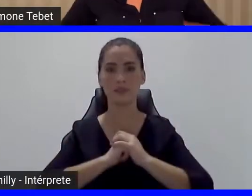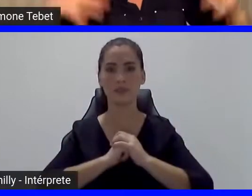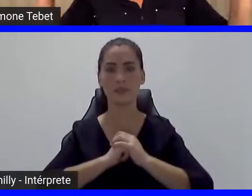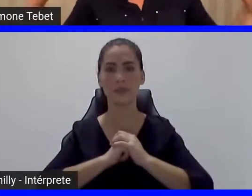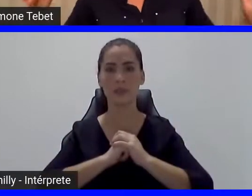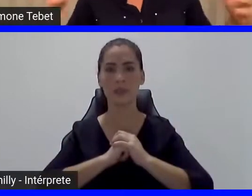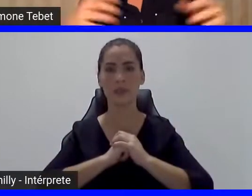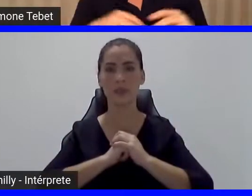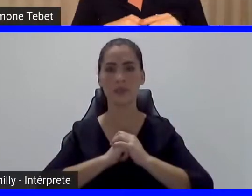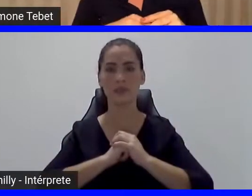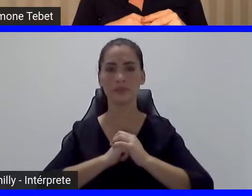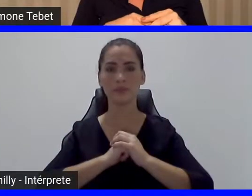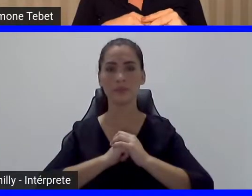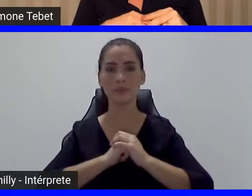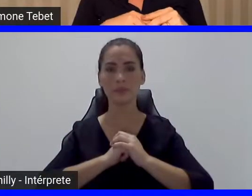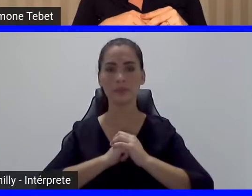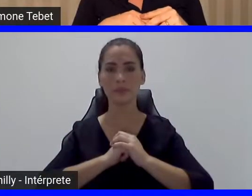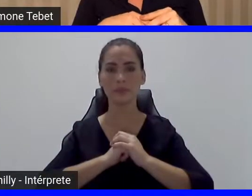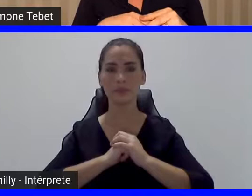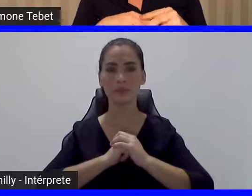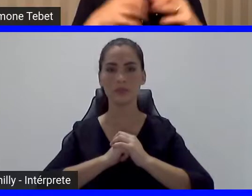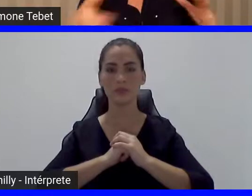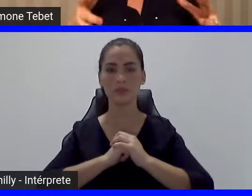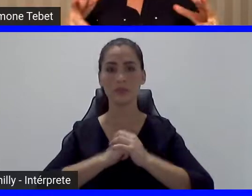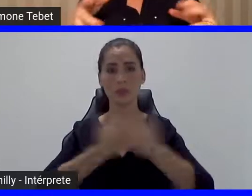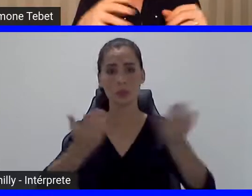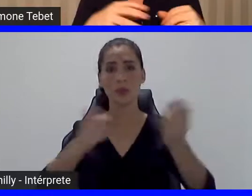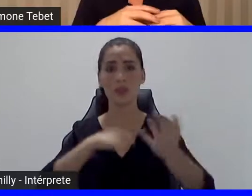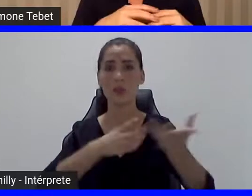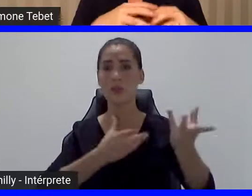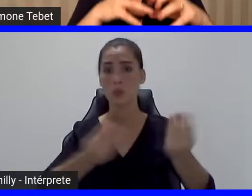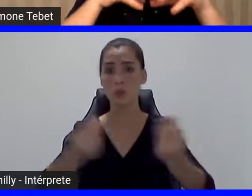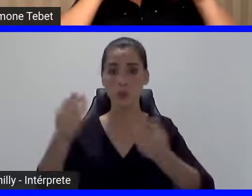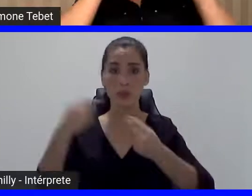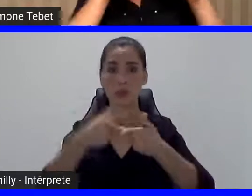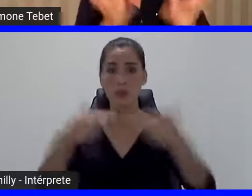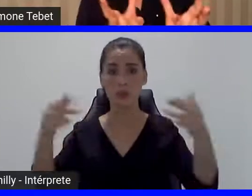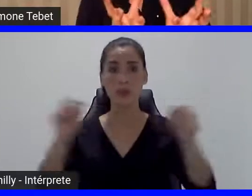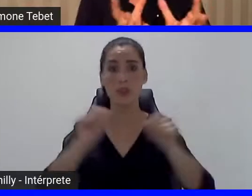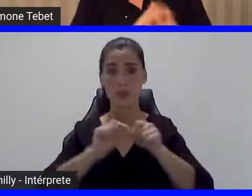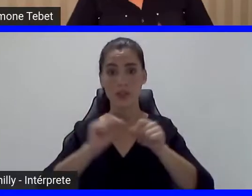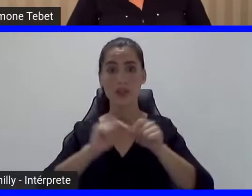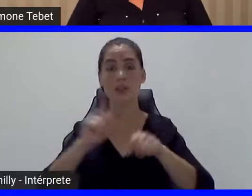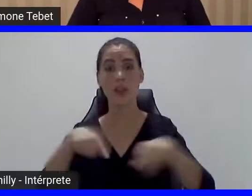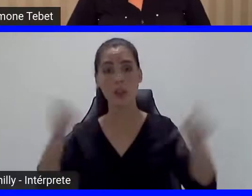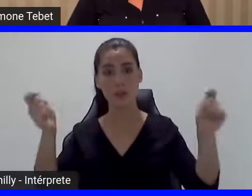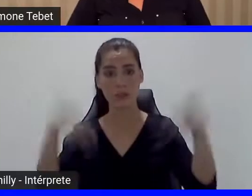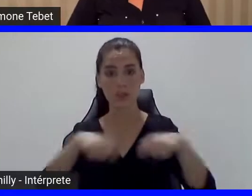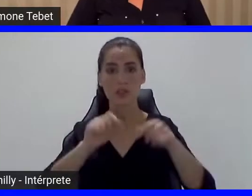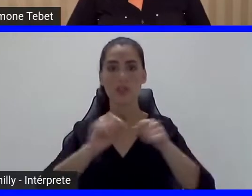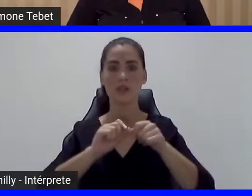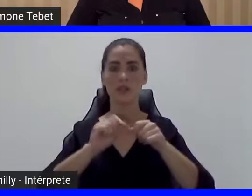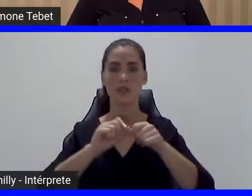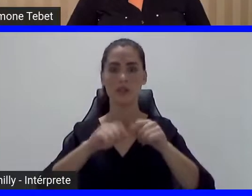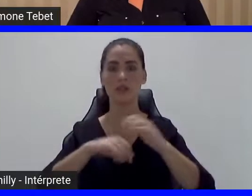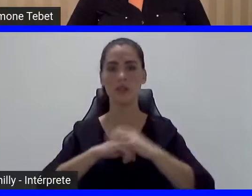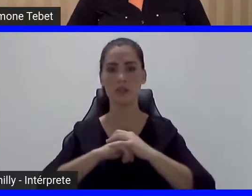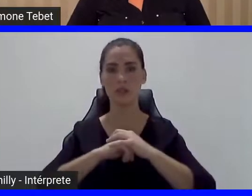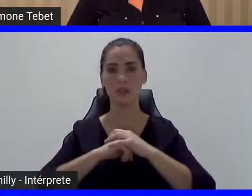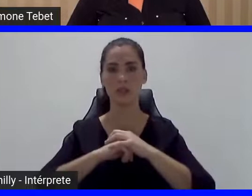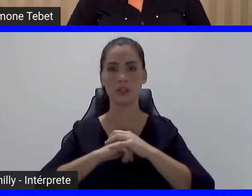mesma violência. Enfim, há muito o que fazer, é possível fazer. bem gerir o orçamento é